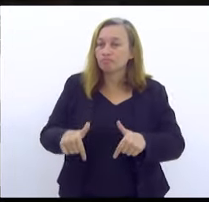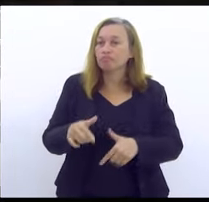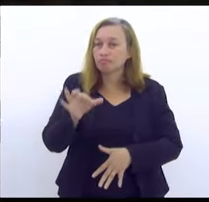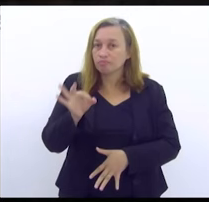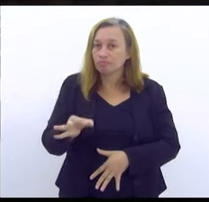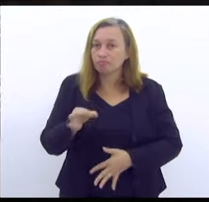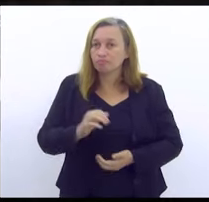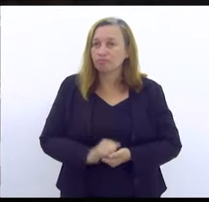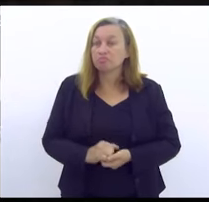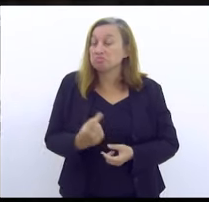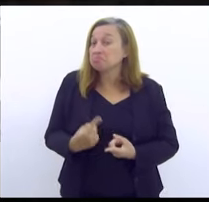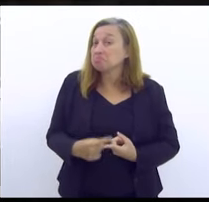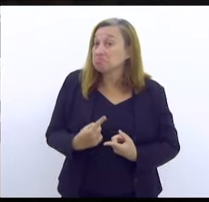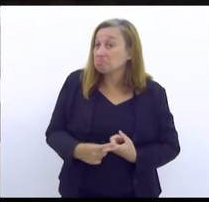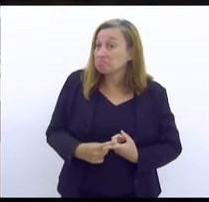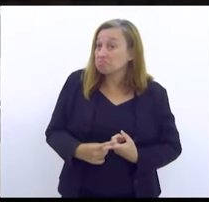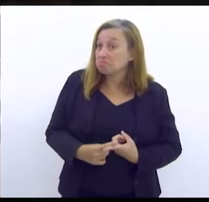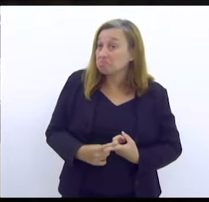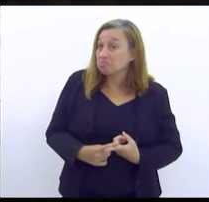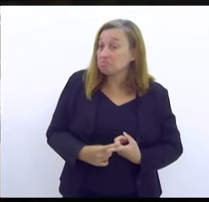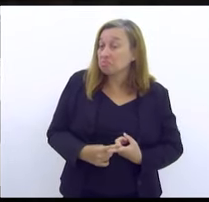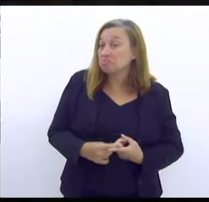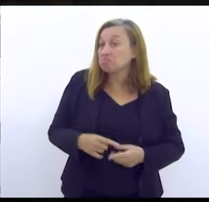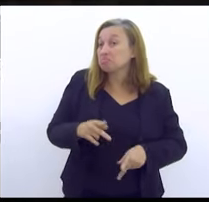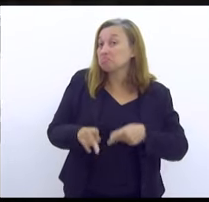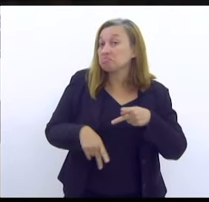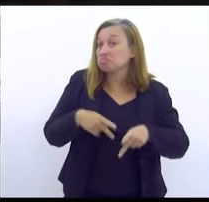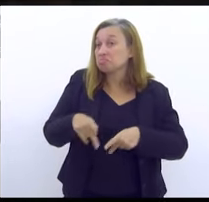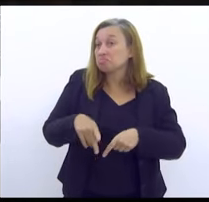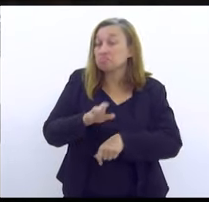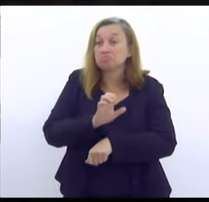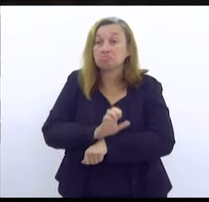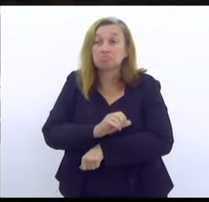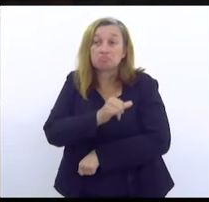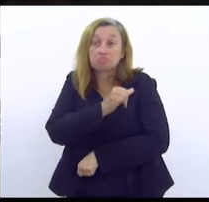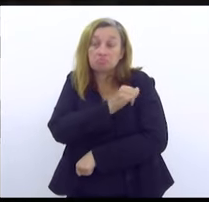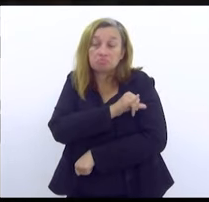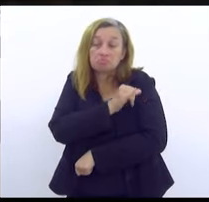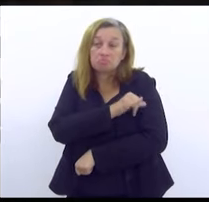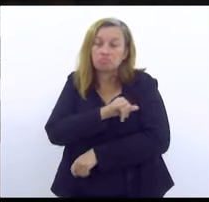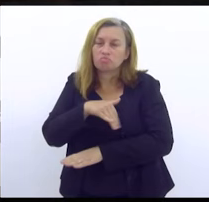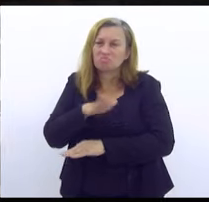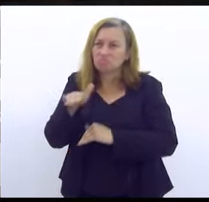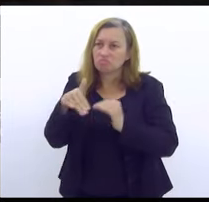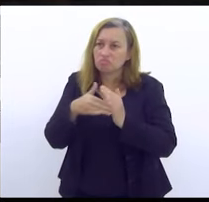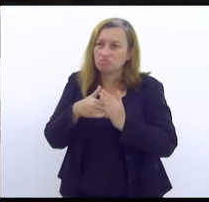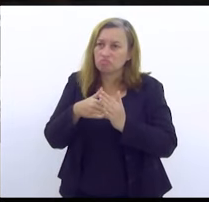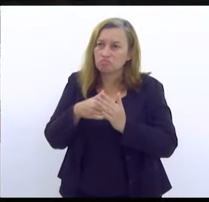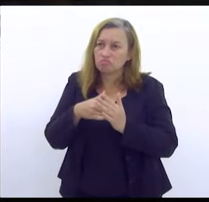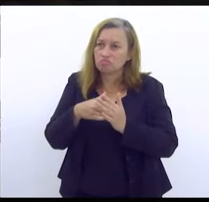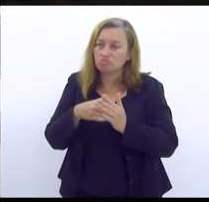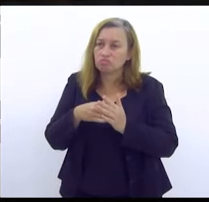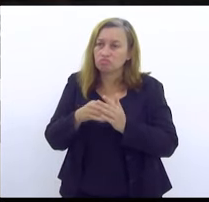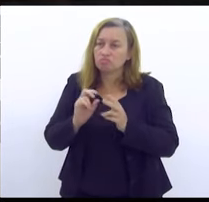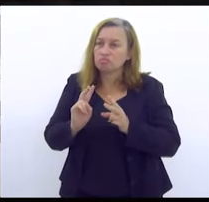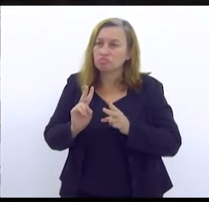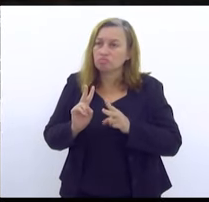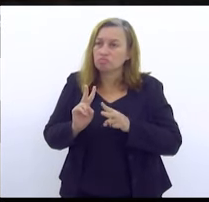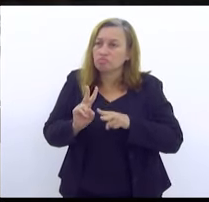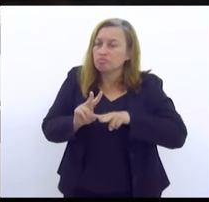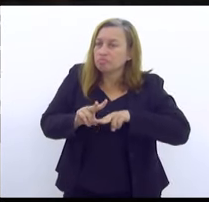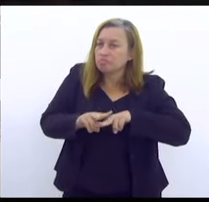concreta. Porque, senão, a população do Rio de Janeiro todinha estará refém de uma